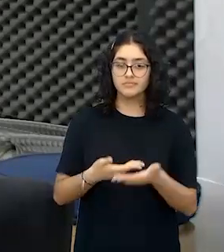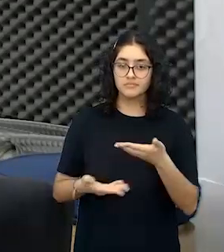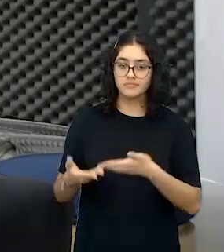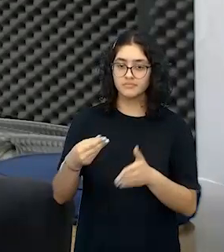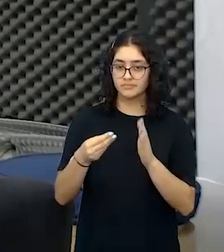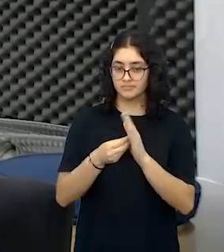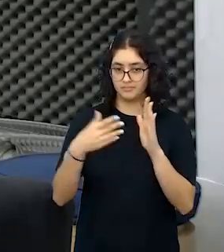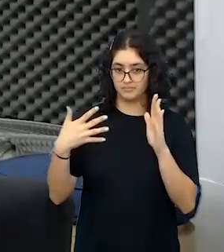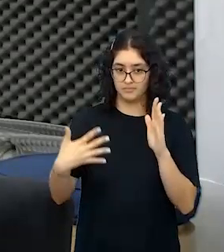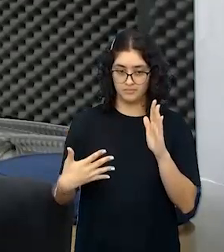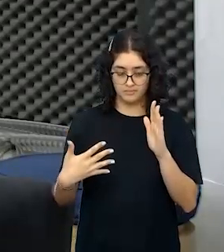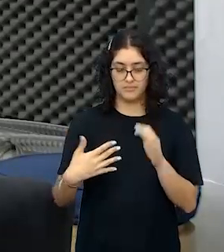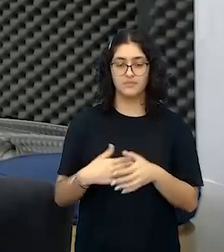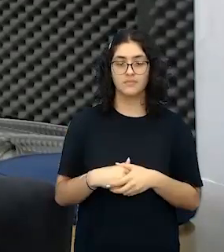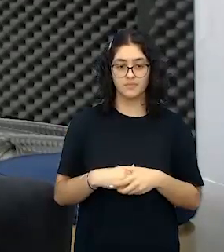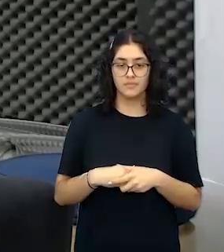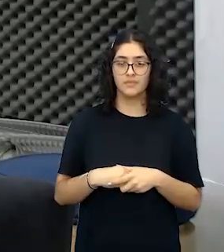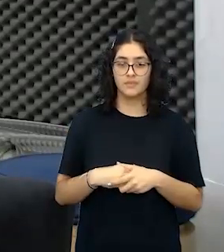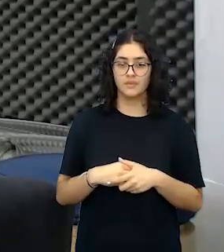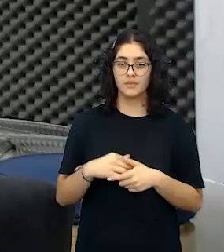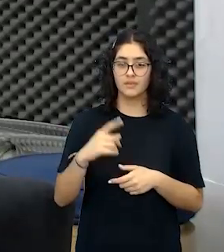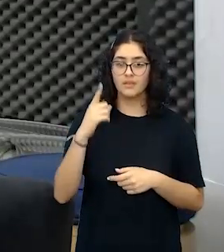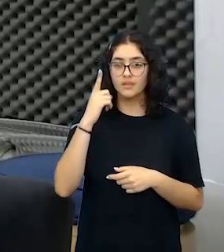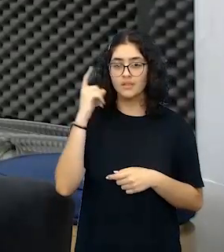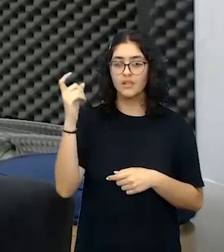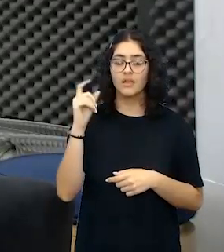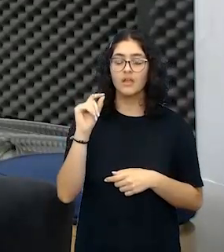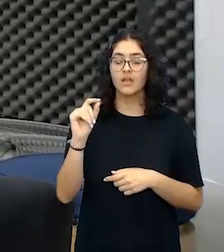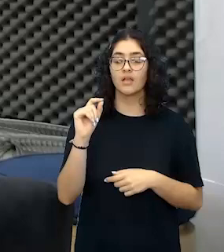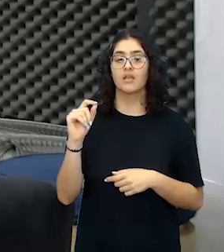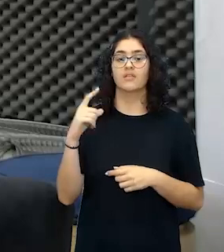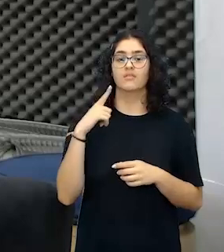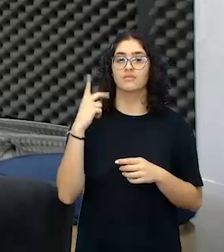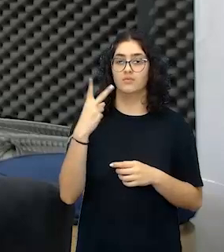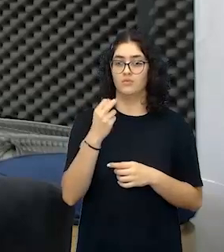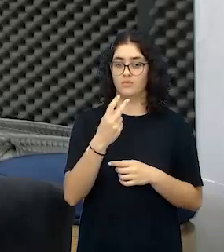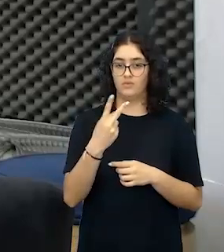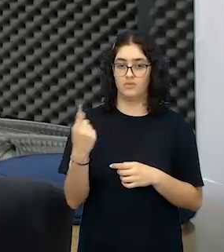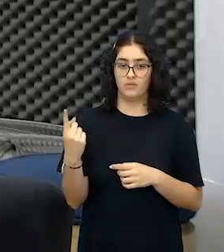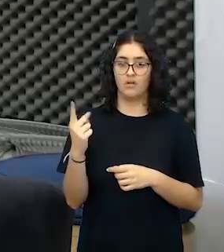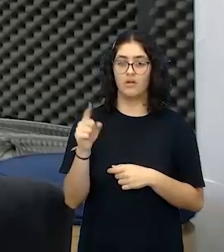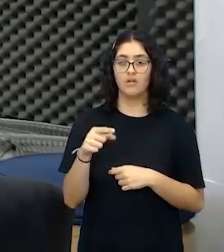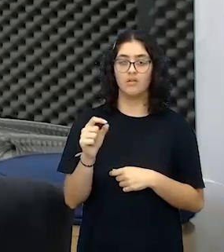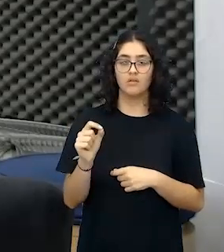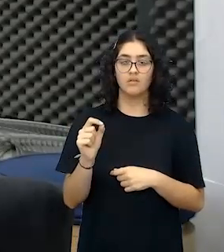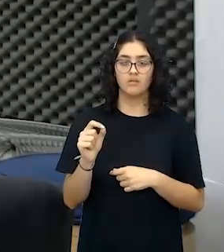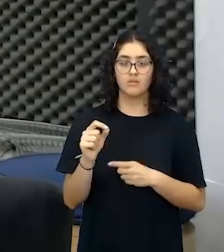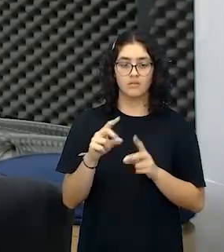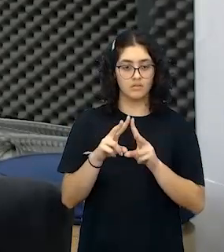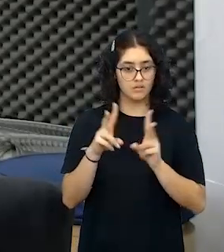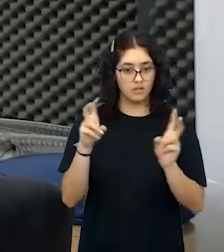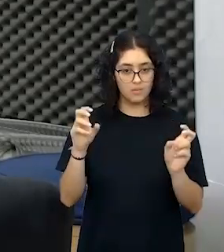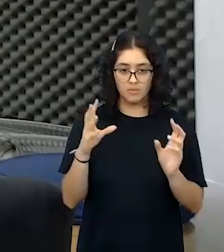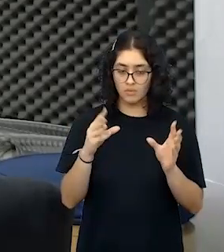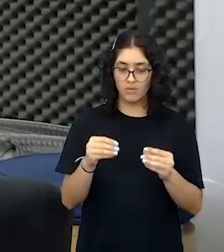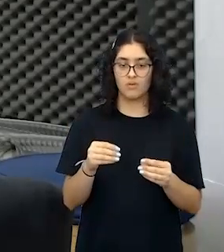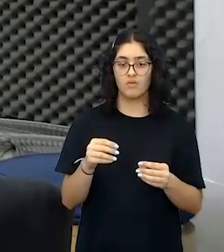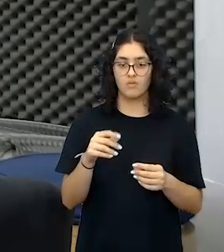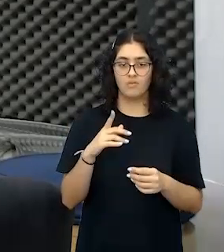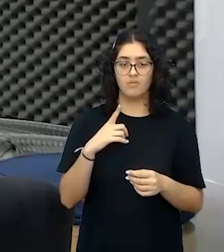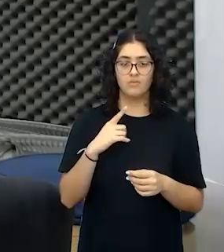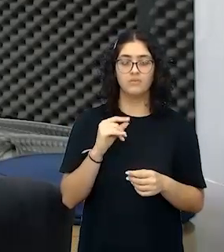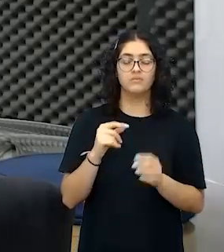Currículo Paulista. A nossa ideia ao longo de 2021 foi que todos os temas transversais